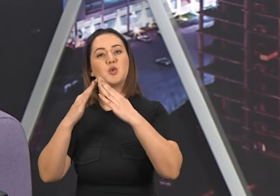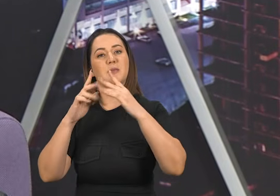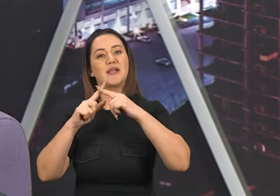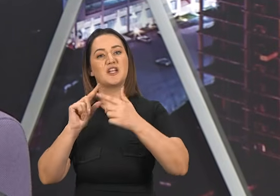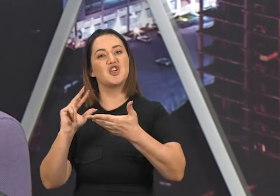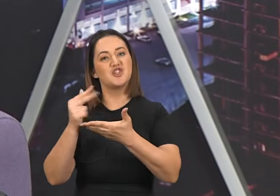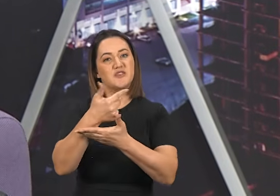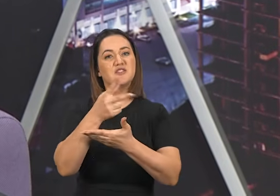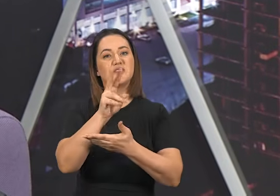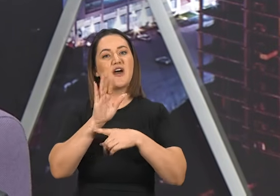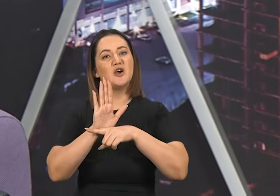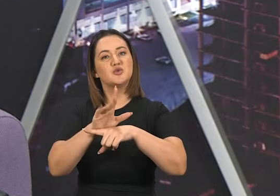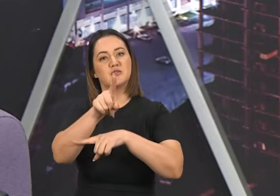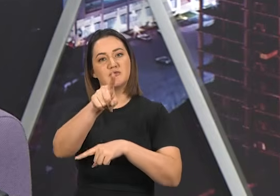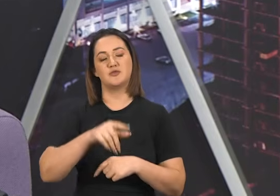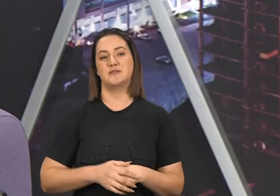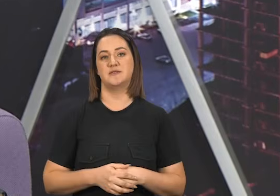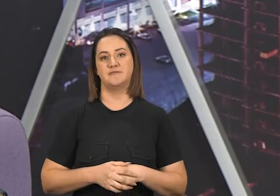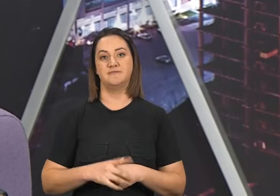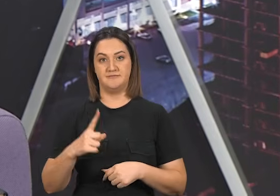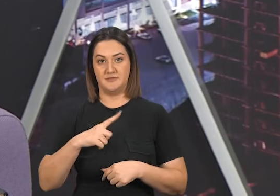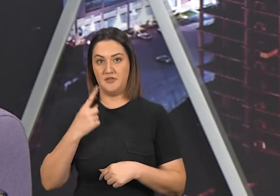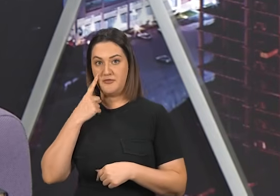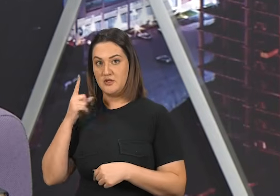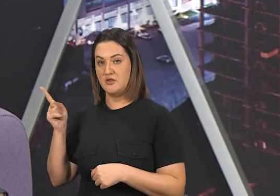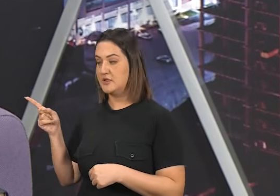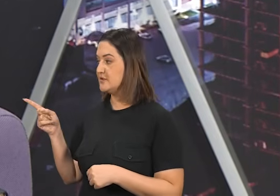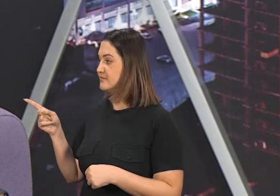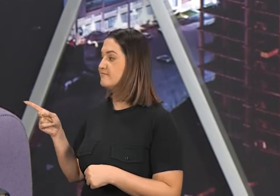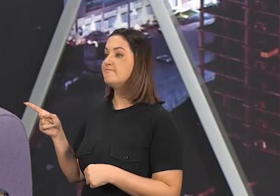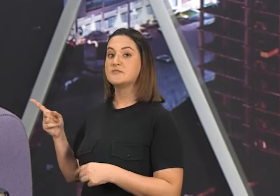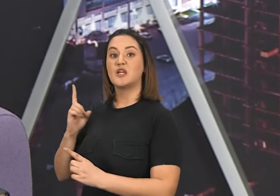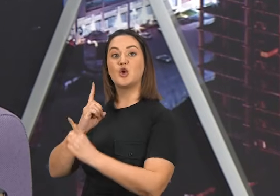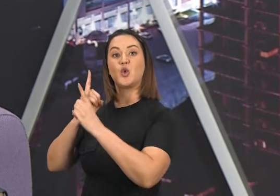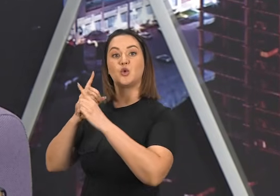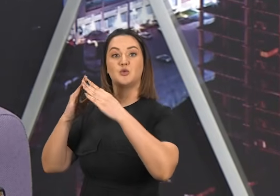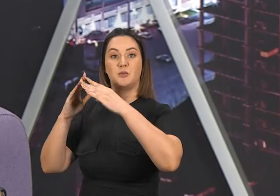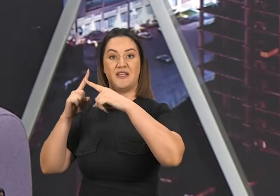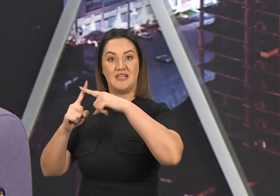dia. Aqui tem o site para você. O site é